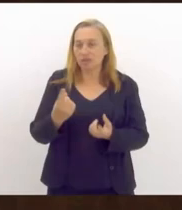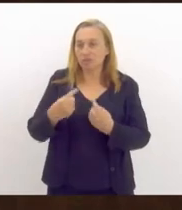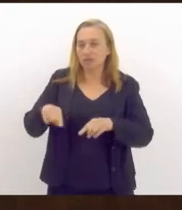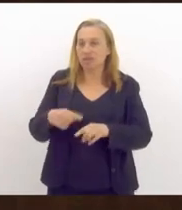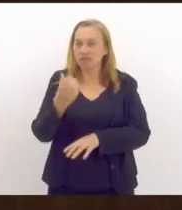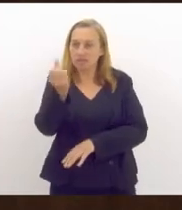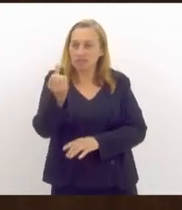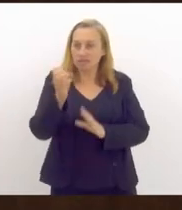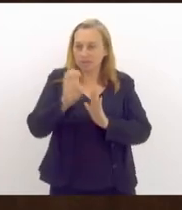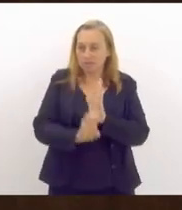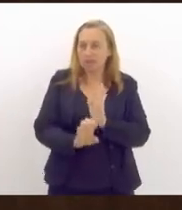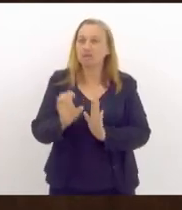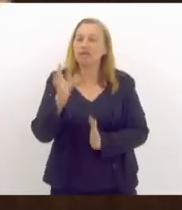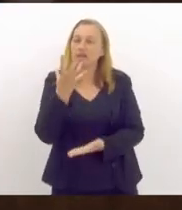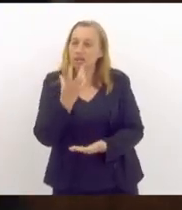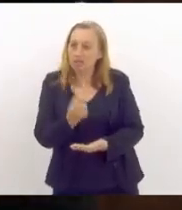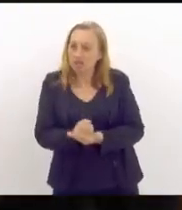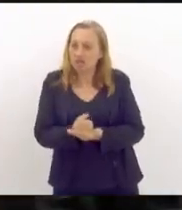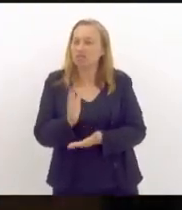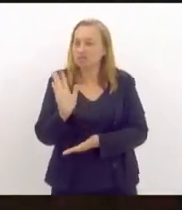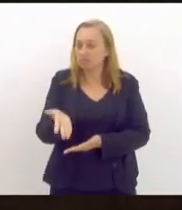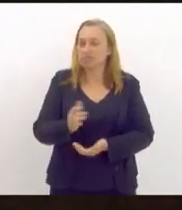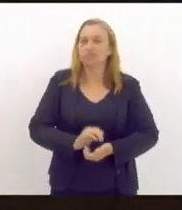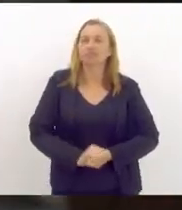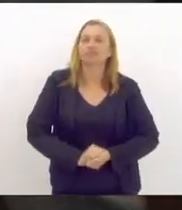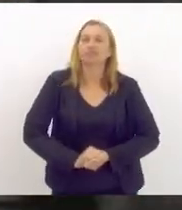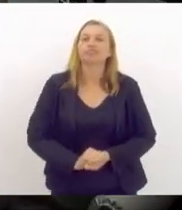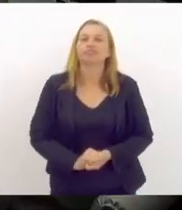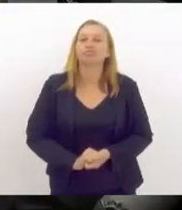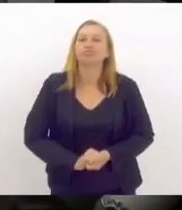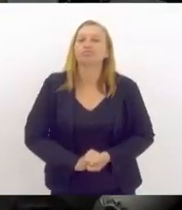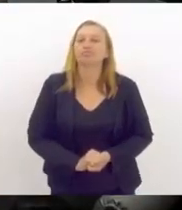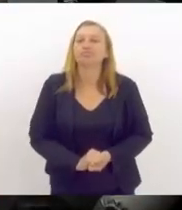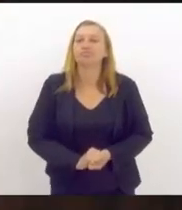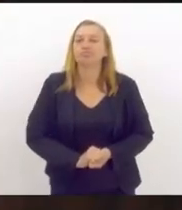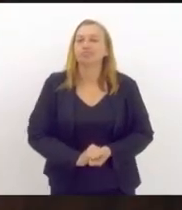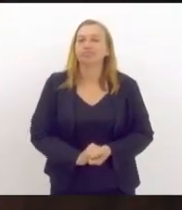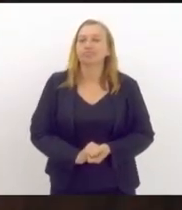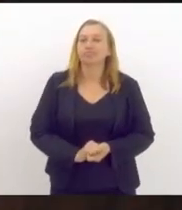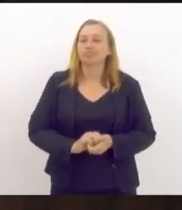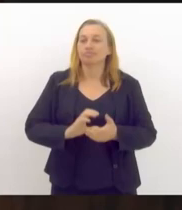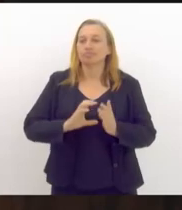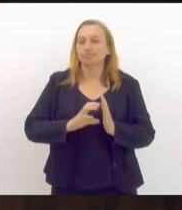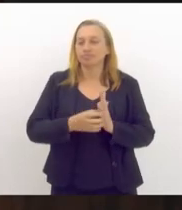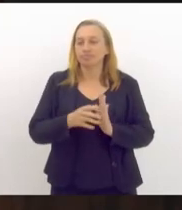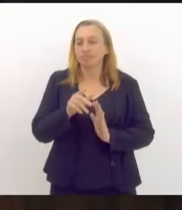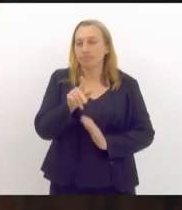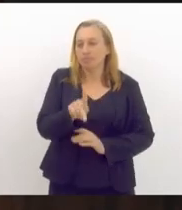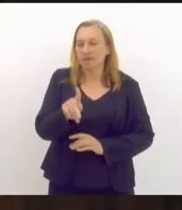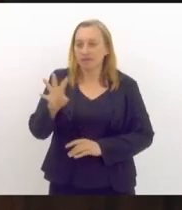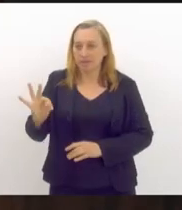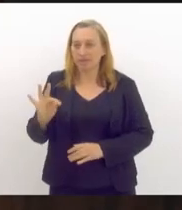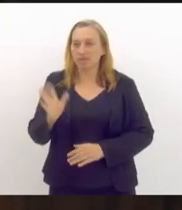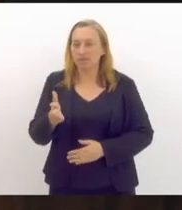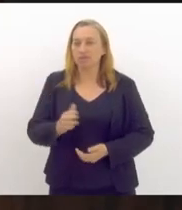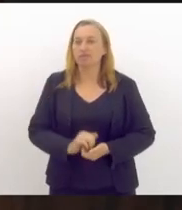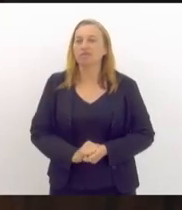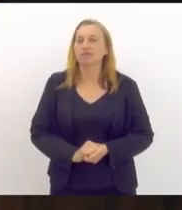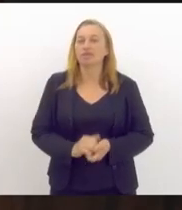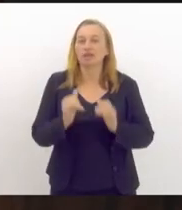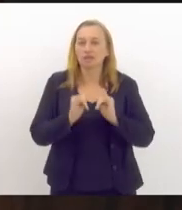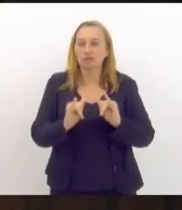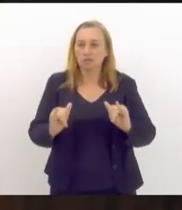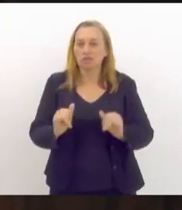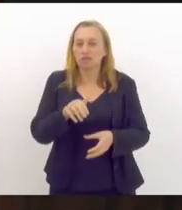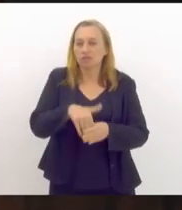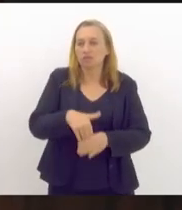tá registrado posicionamento da bancada do PT anuncio